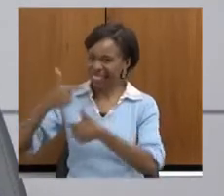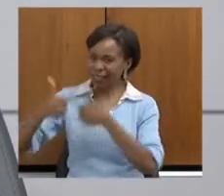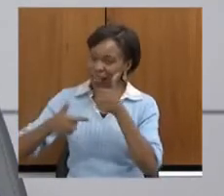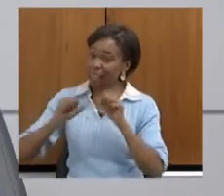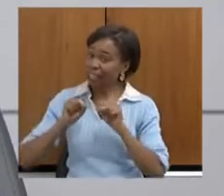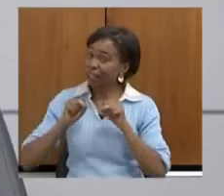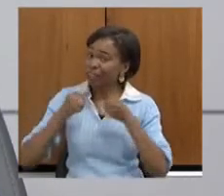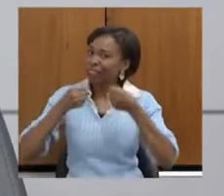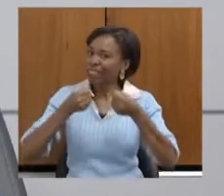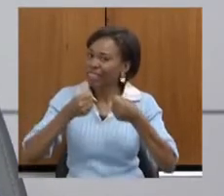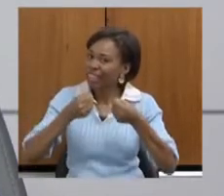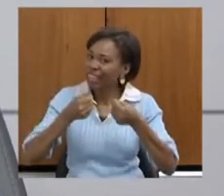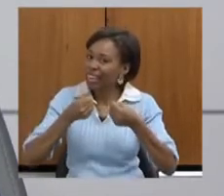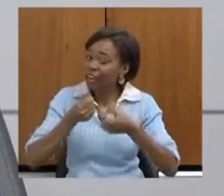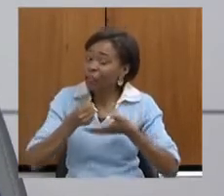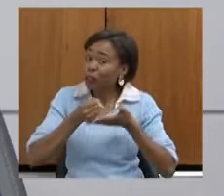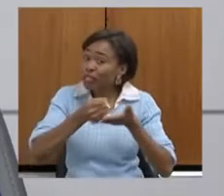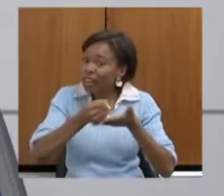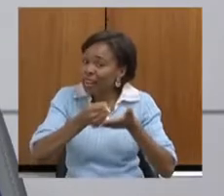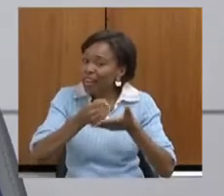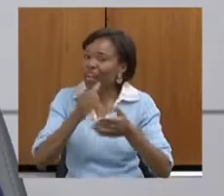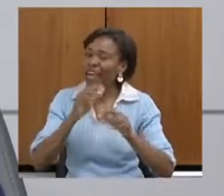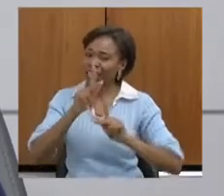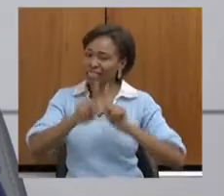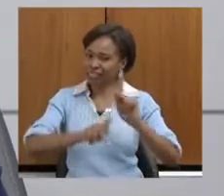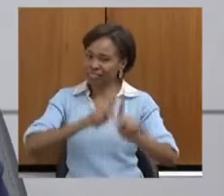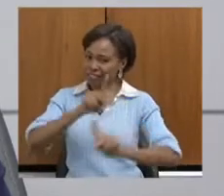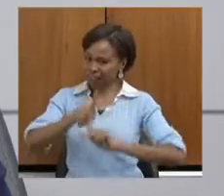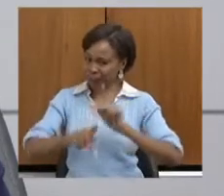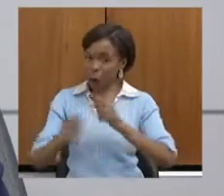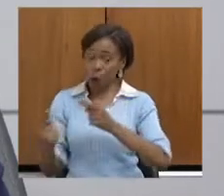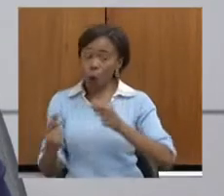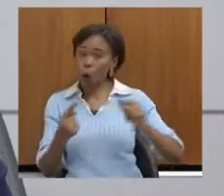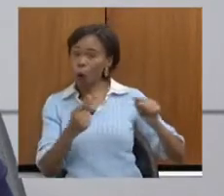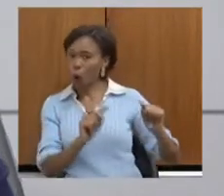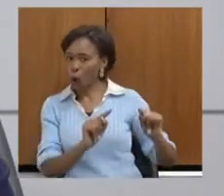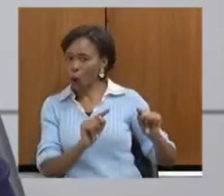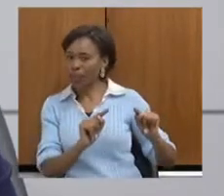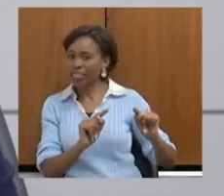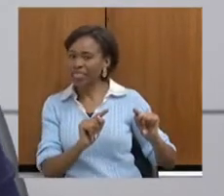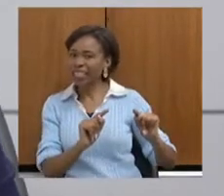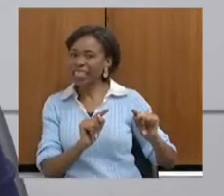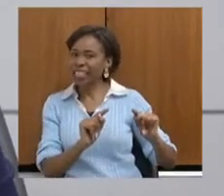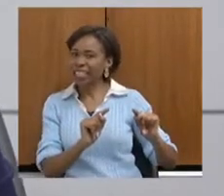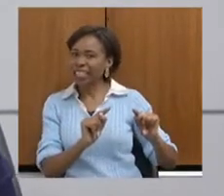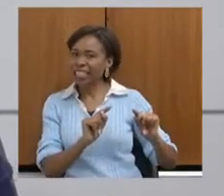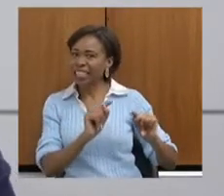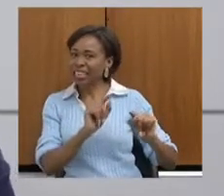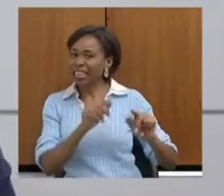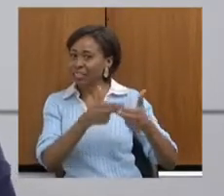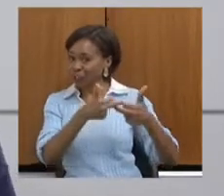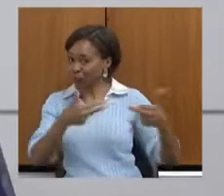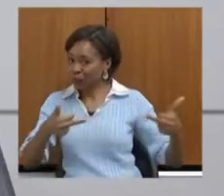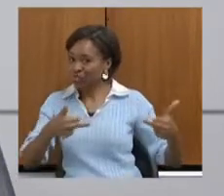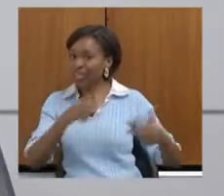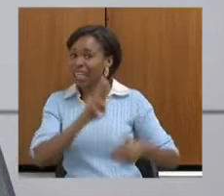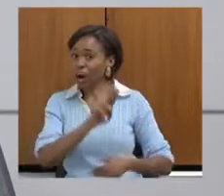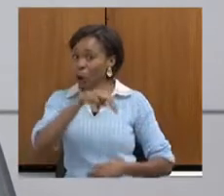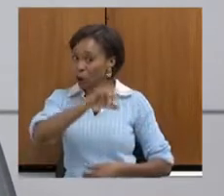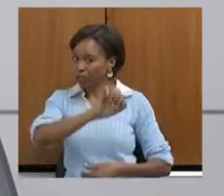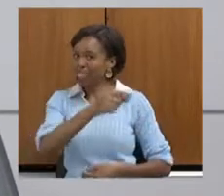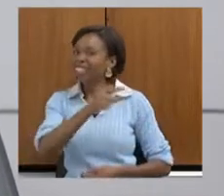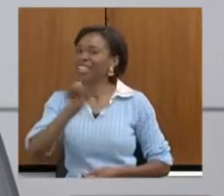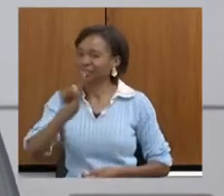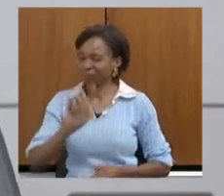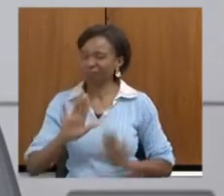é defender as pessoas contra as demandas da União faço bastante isso então não defende a união gente papel